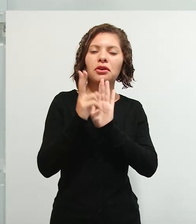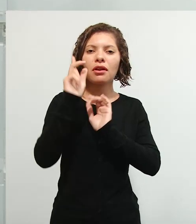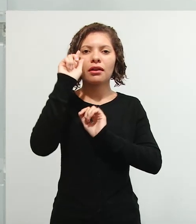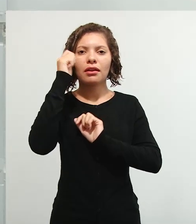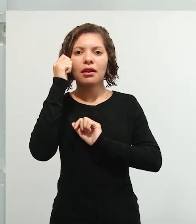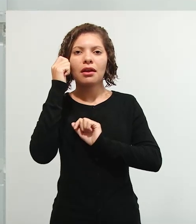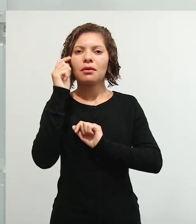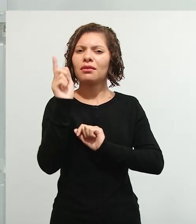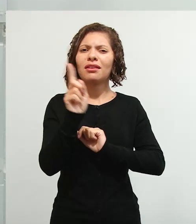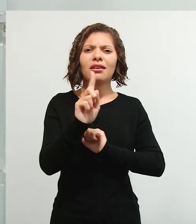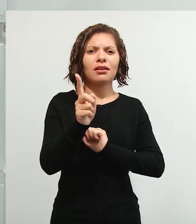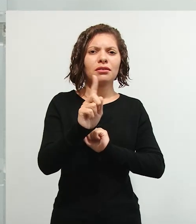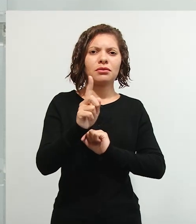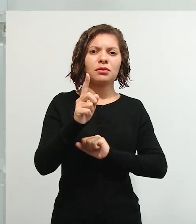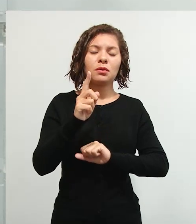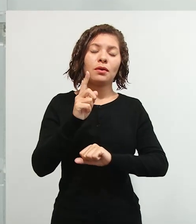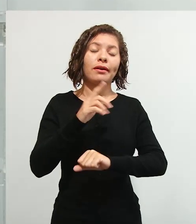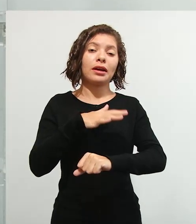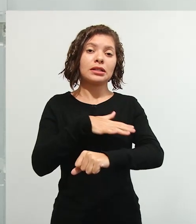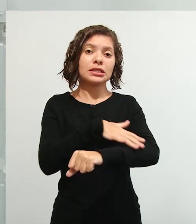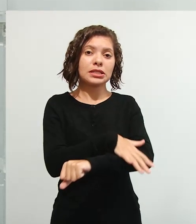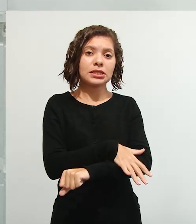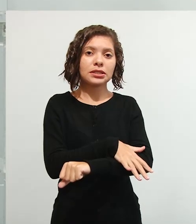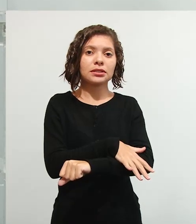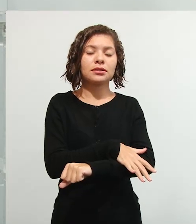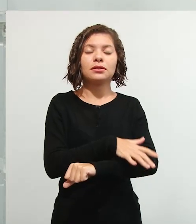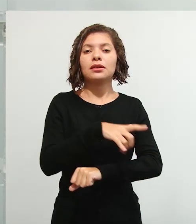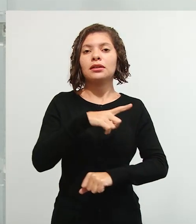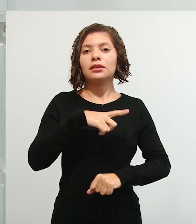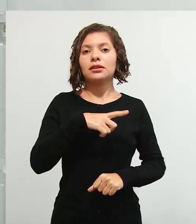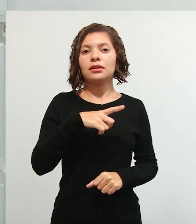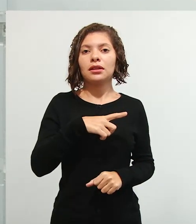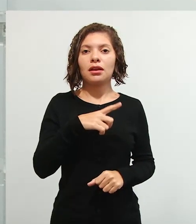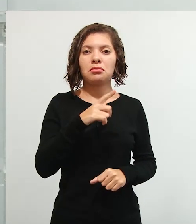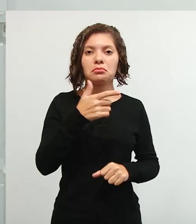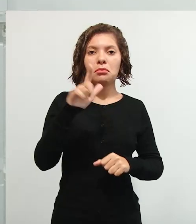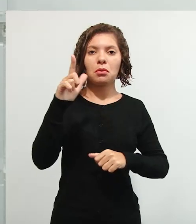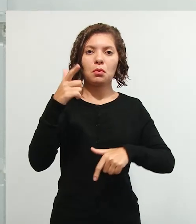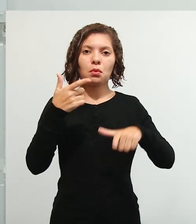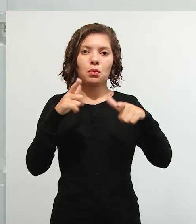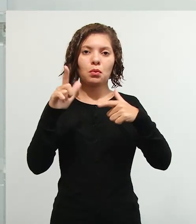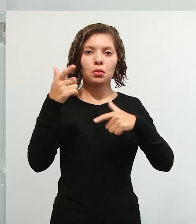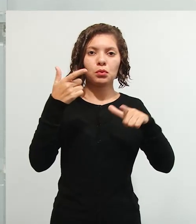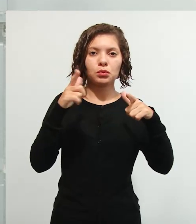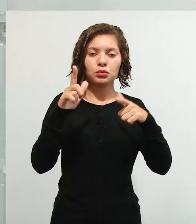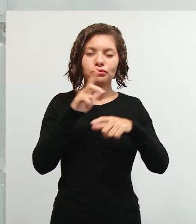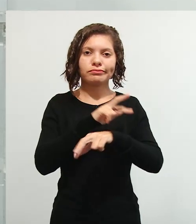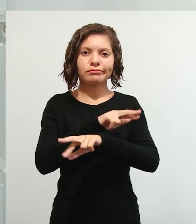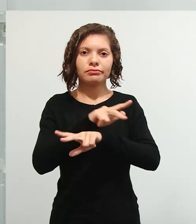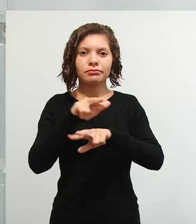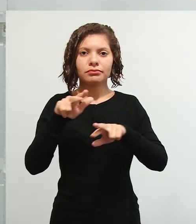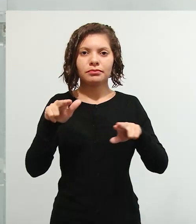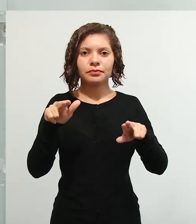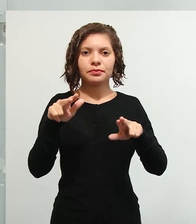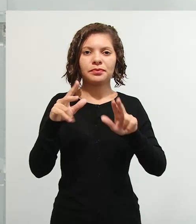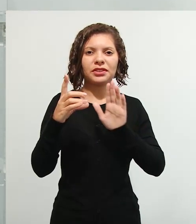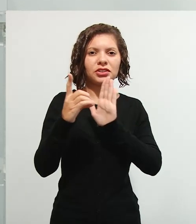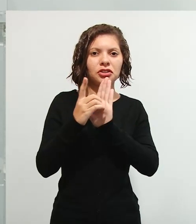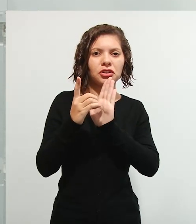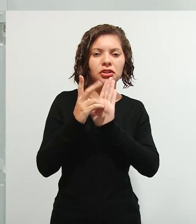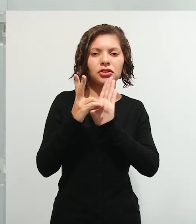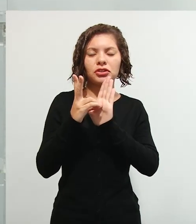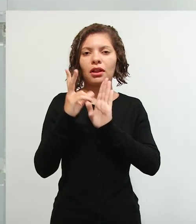palavras. Então, você pode encontrar racismo em outras situações que não aquelas que